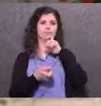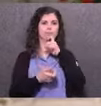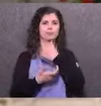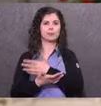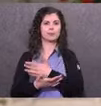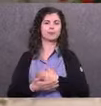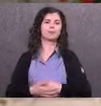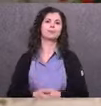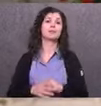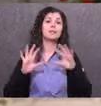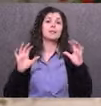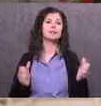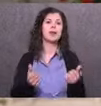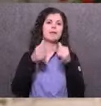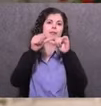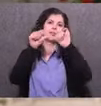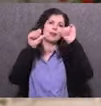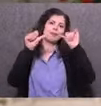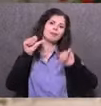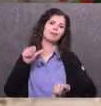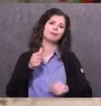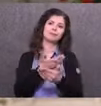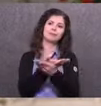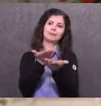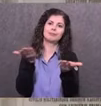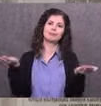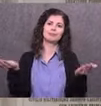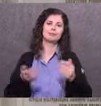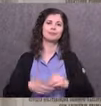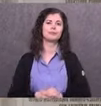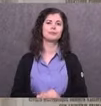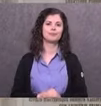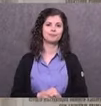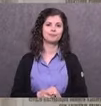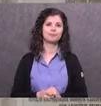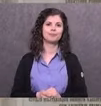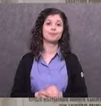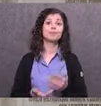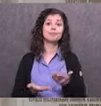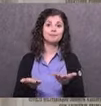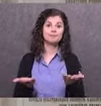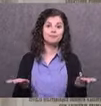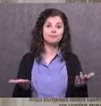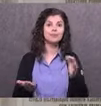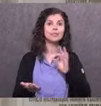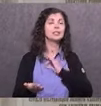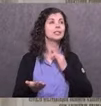Palavra da salvação. Glória a vós, Senhor.